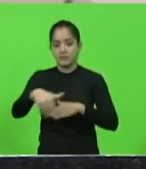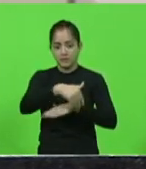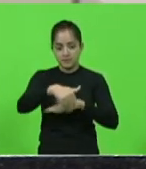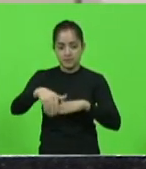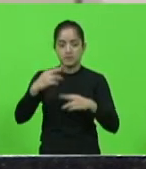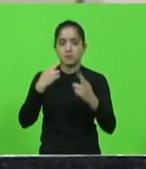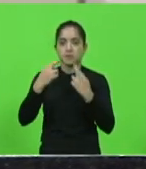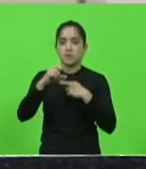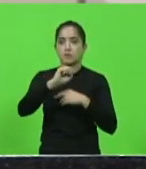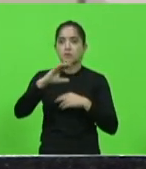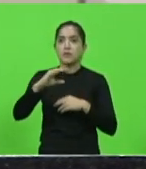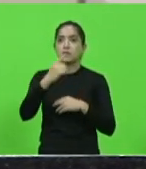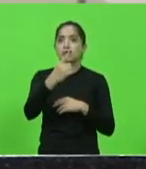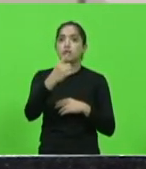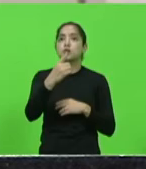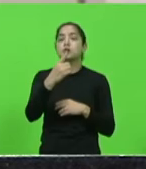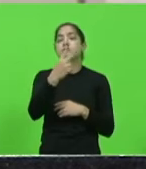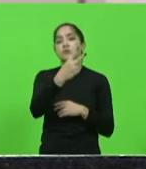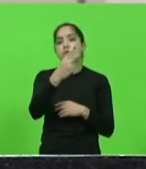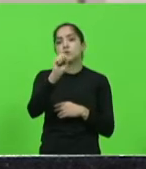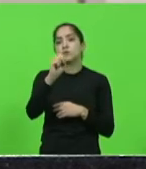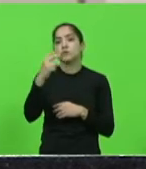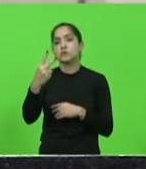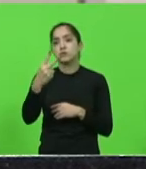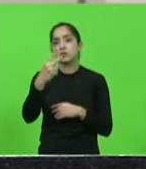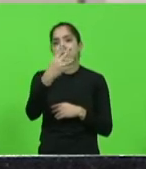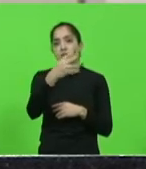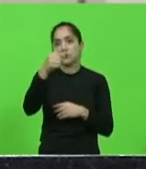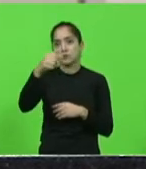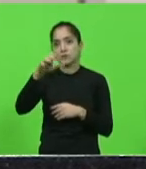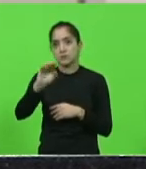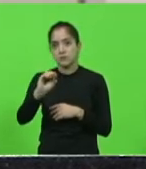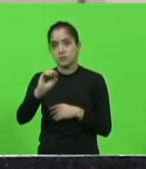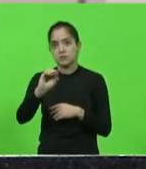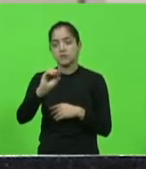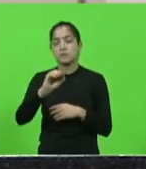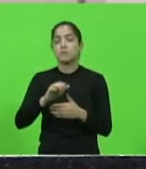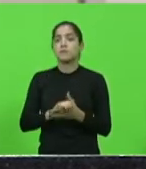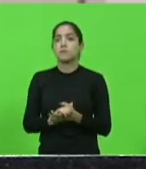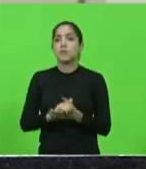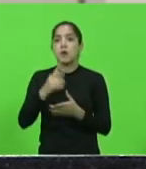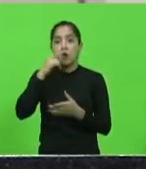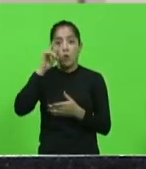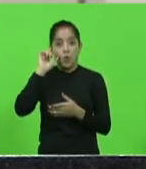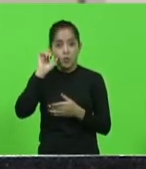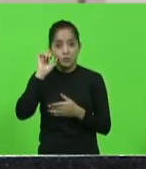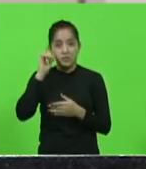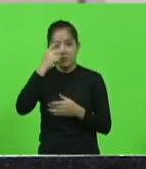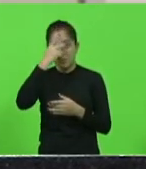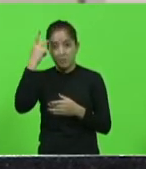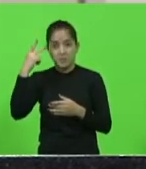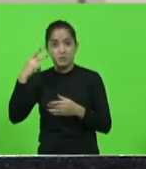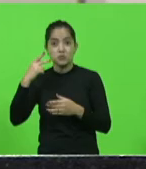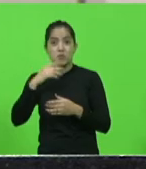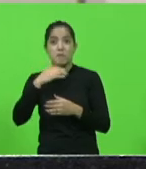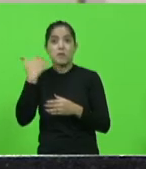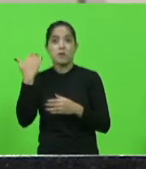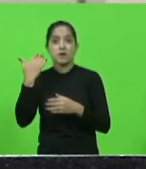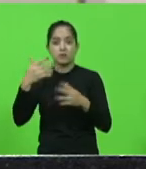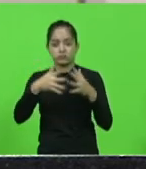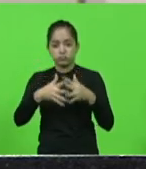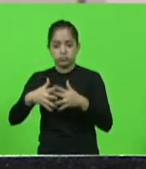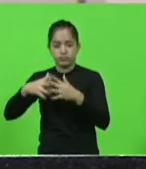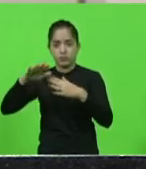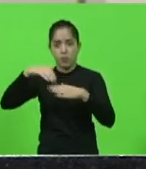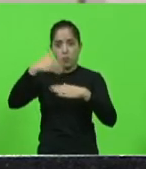é a 282, a 470, no trajeto Curitibanos a Brunópolis. Ontem faleceu uma pessoa porque capotou um caminhão lá, e está aqui no